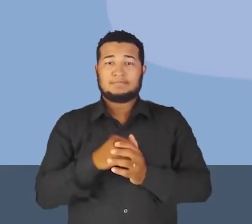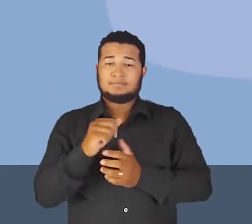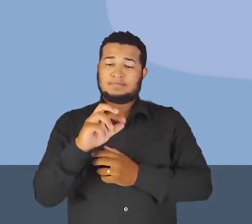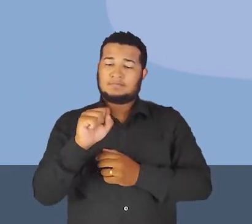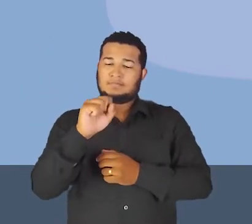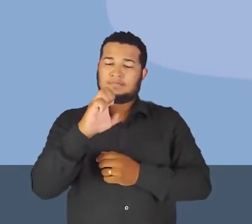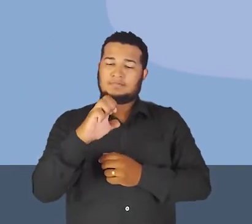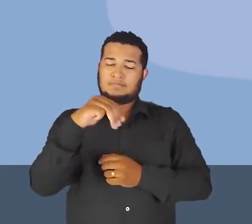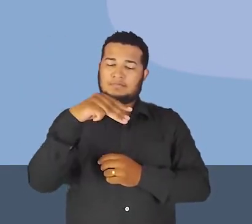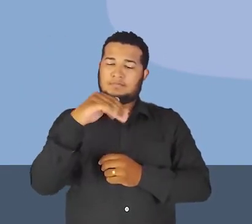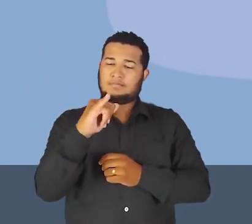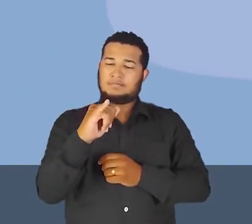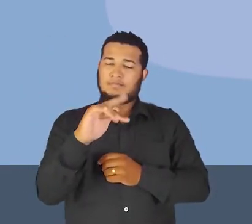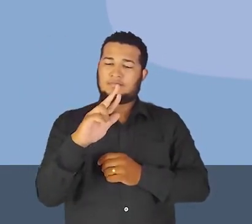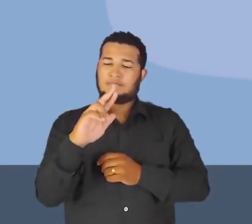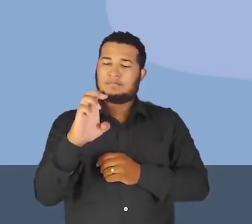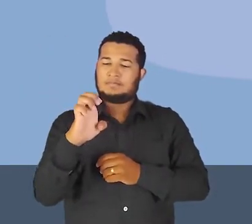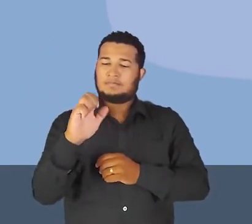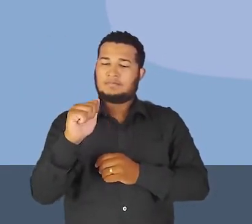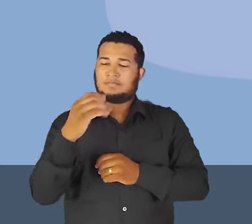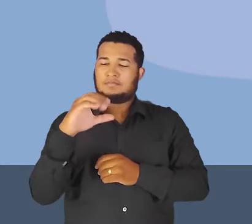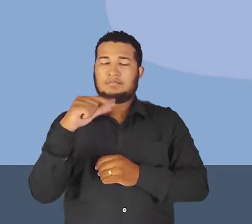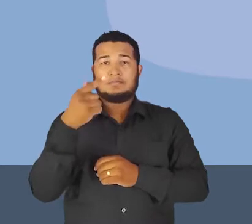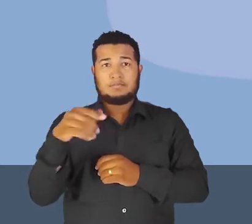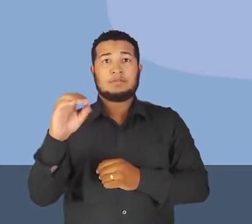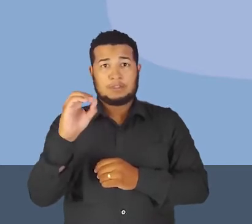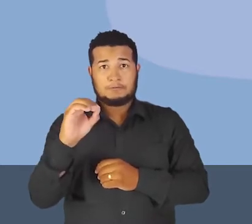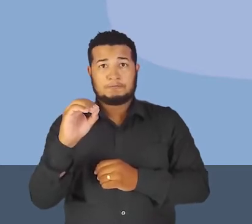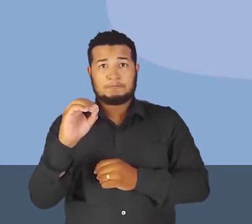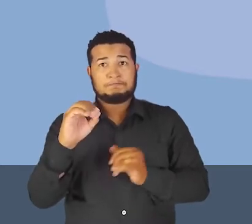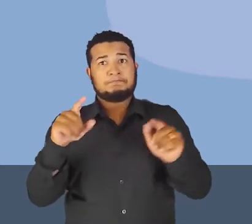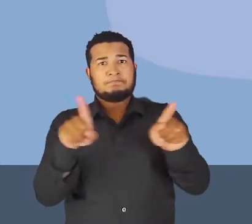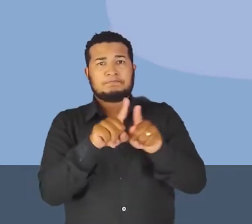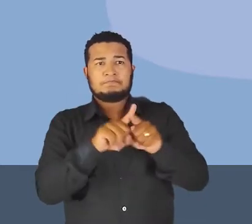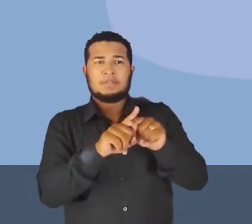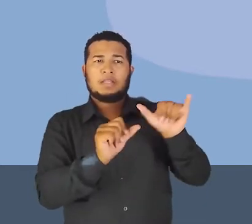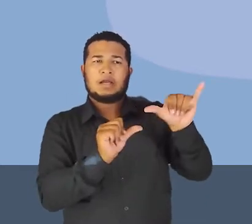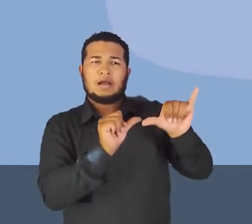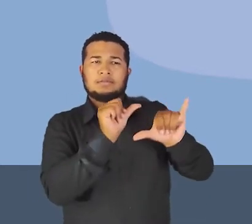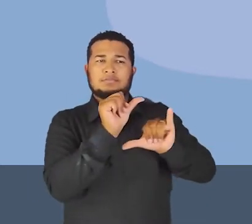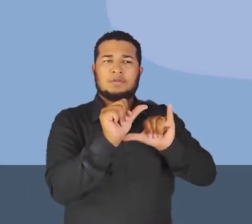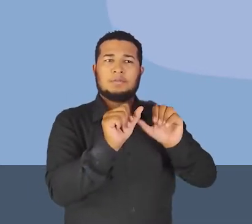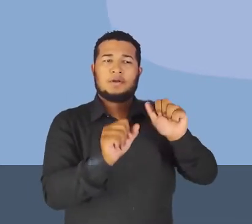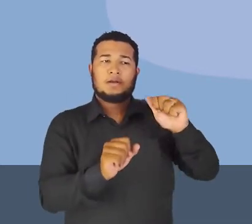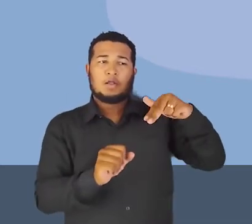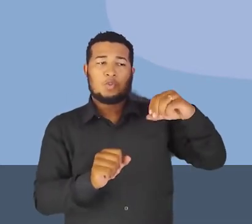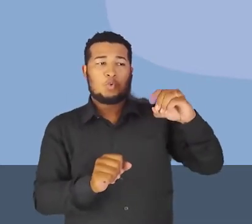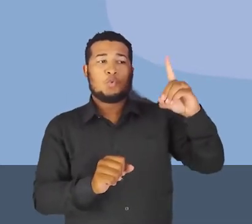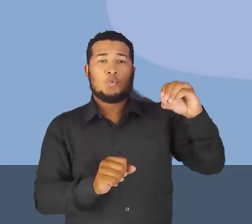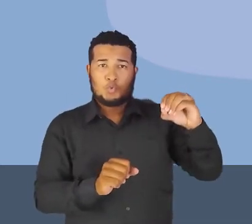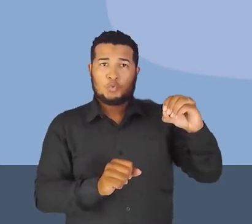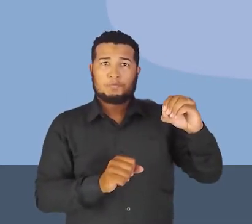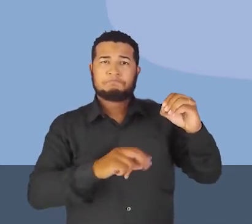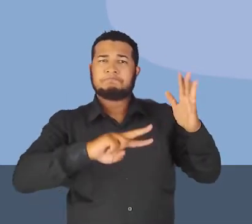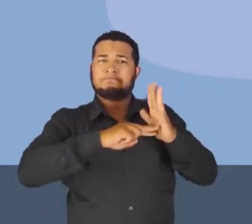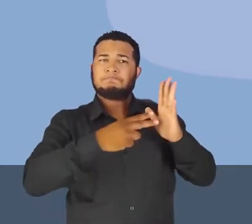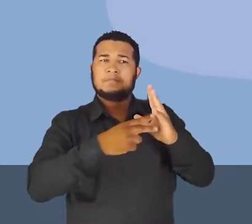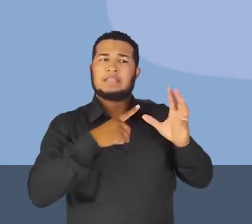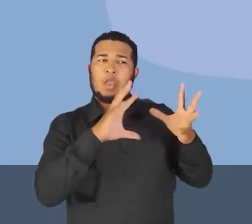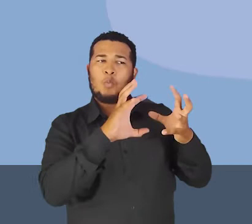semi-reação do cátodo, que representa a redução do cobre, eu tenho a semi-reação do ânodo, onde eu tenho